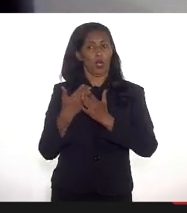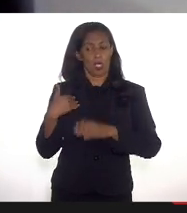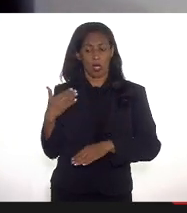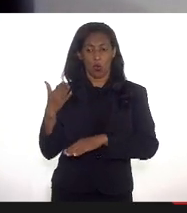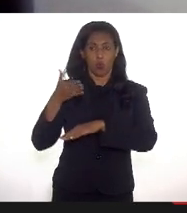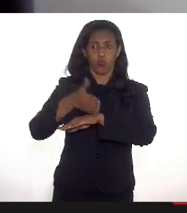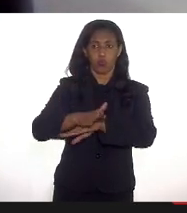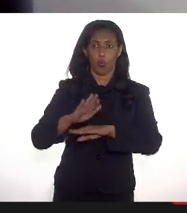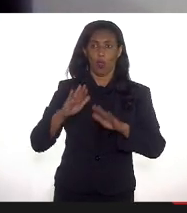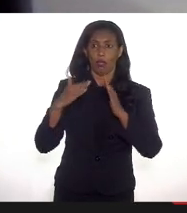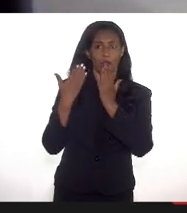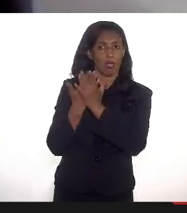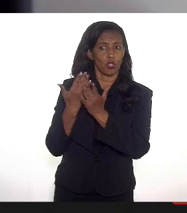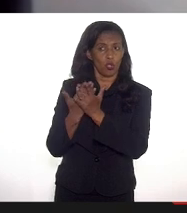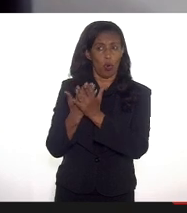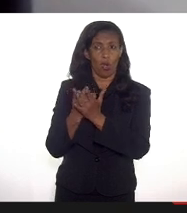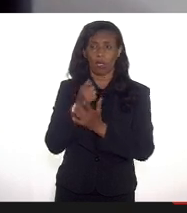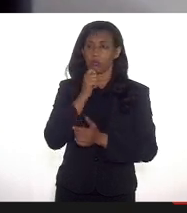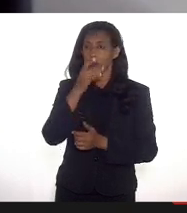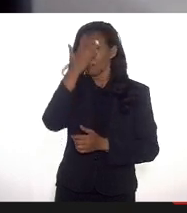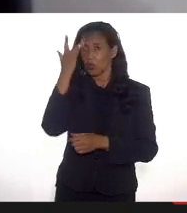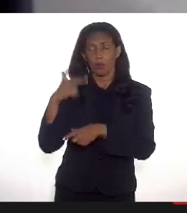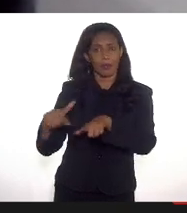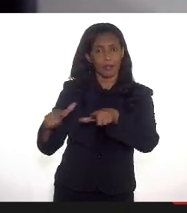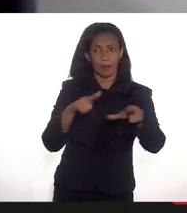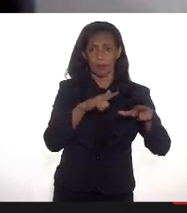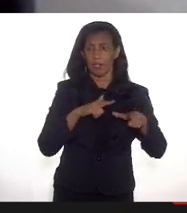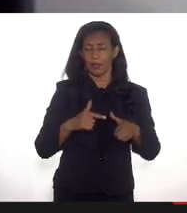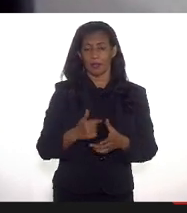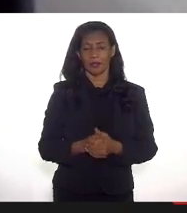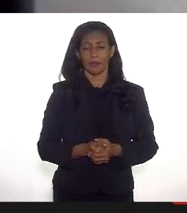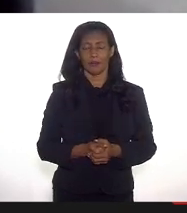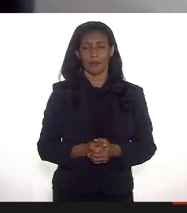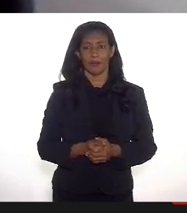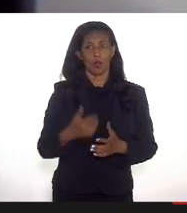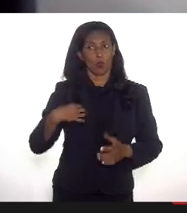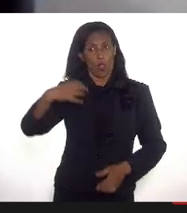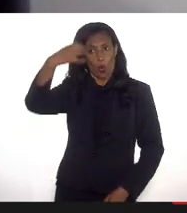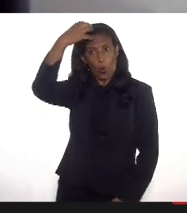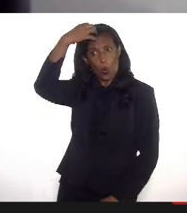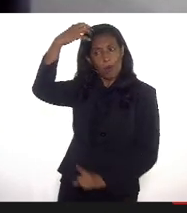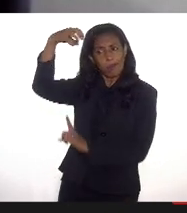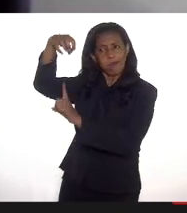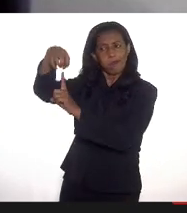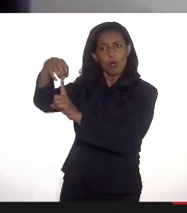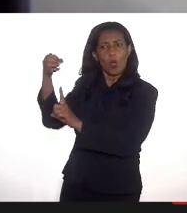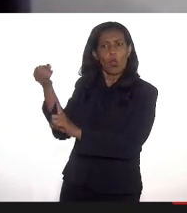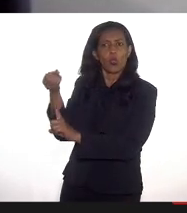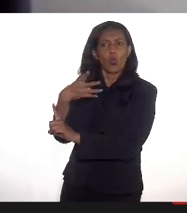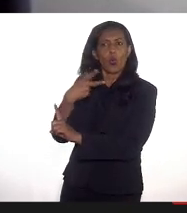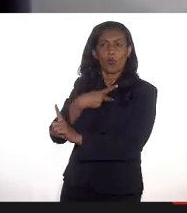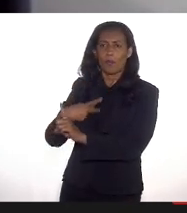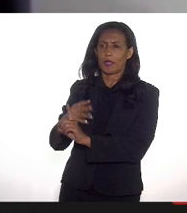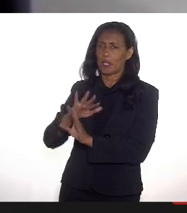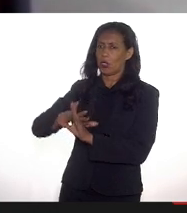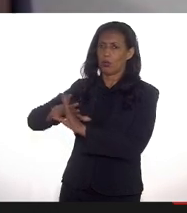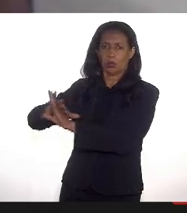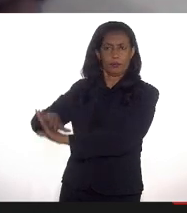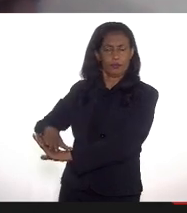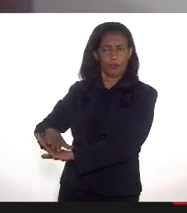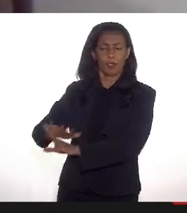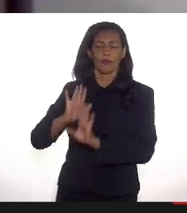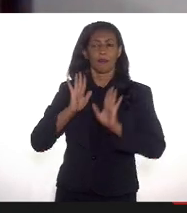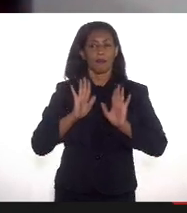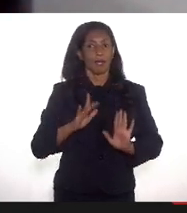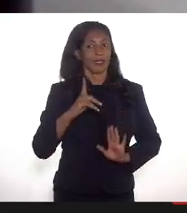não tem a ver com a atual presidência, até porque o presidente João Carrilho entrou em dezembro, né? Mas a